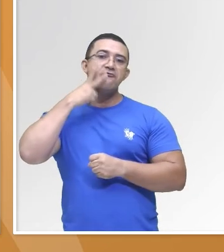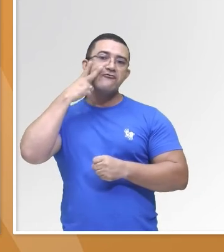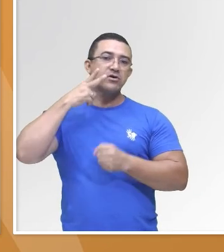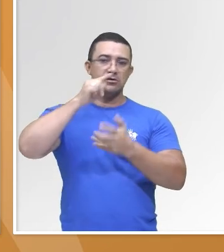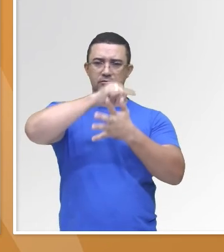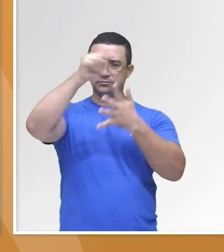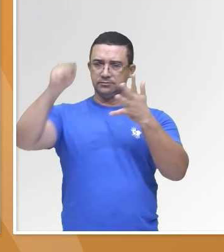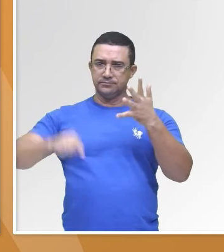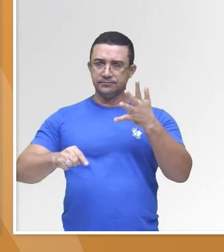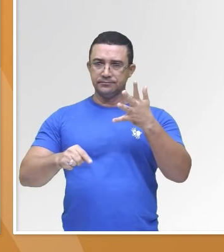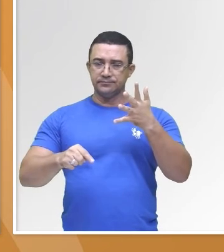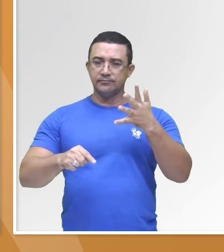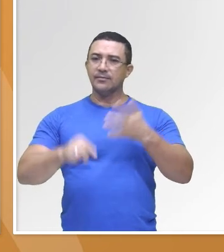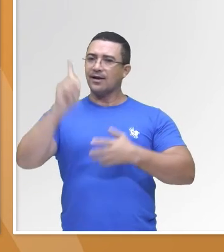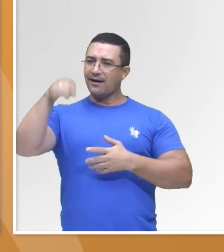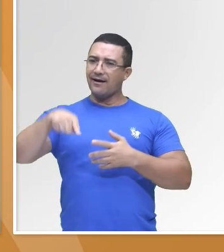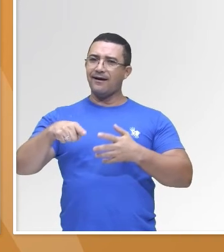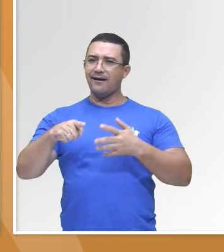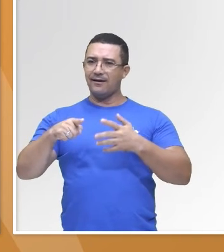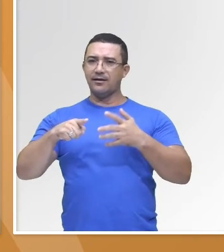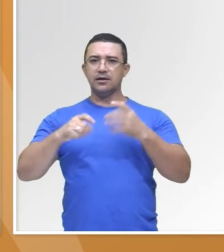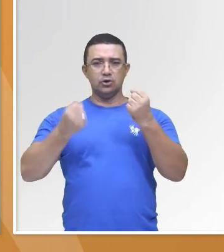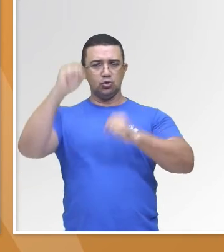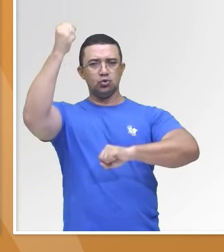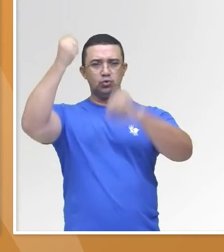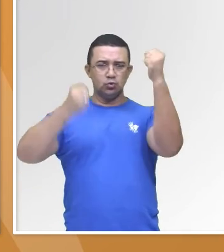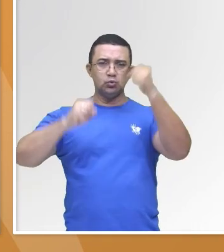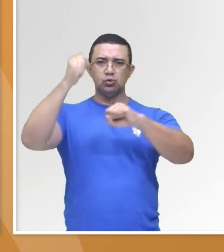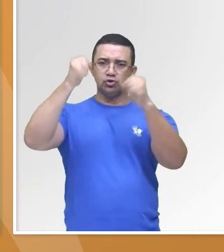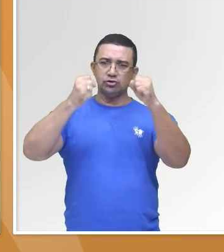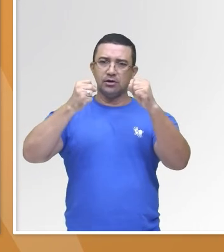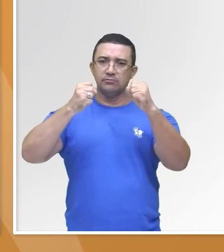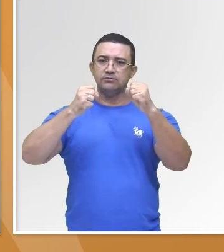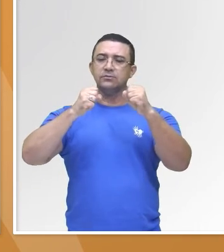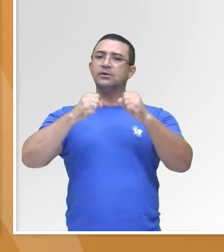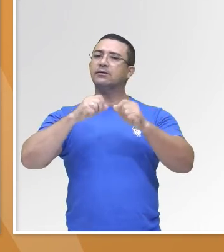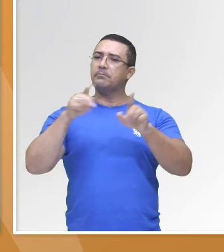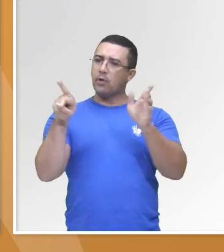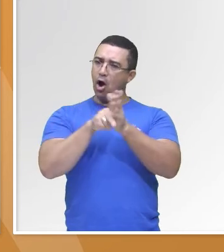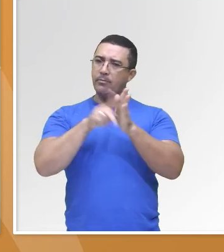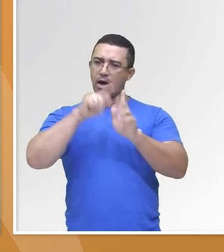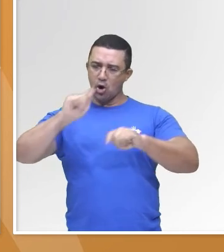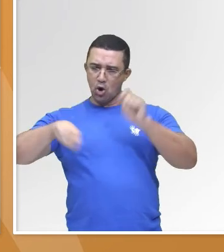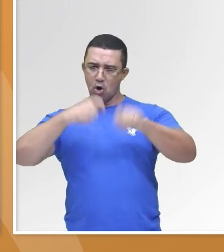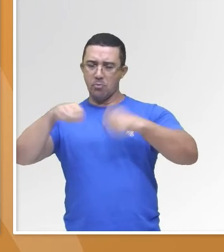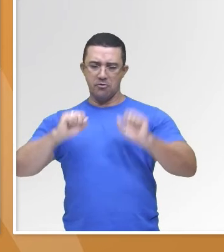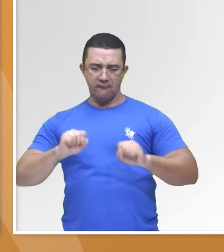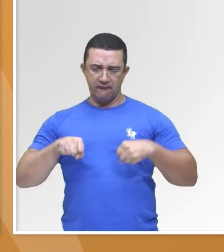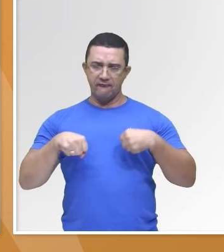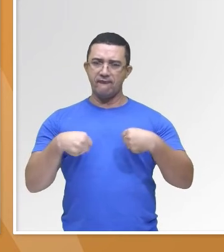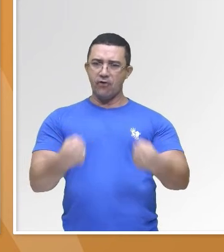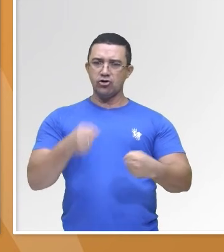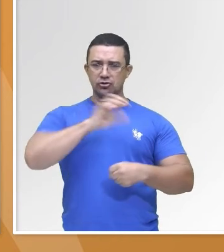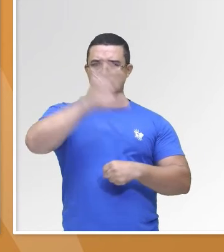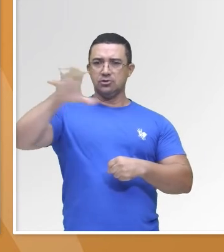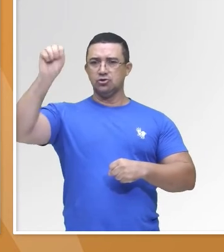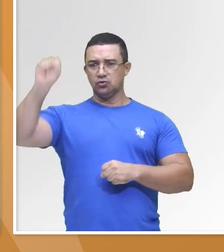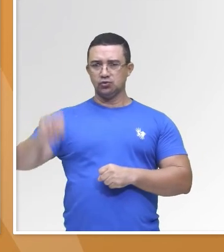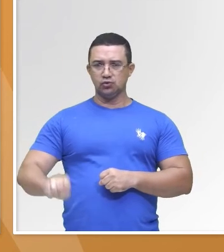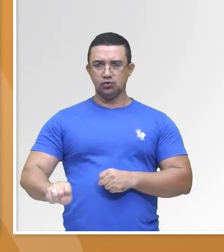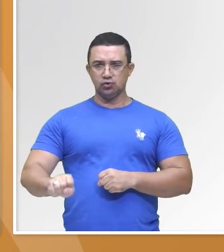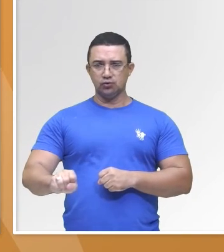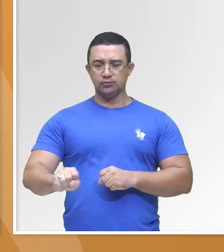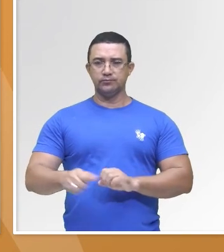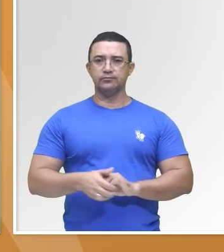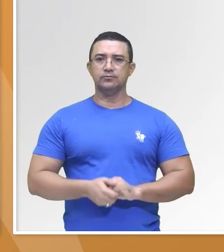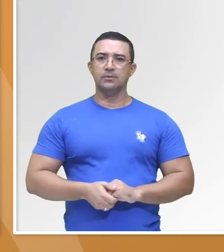essas atividades industriais, né, fazem parte aí, né, da economia fortalecida da região sul. Mas não é